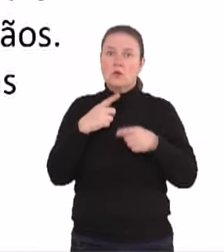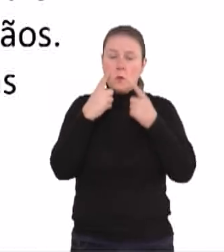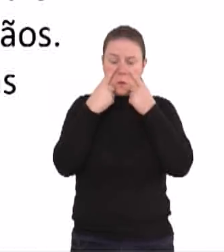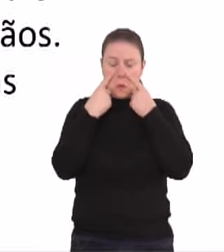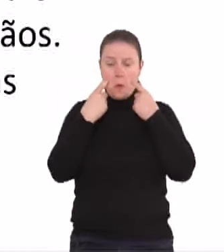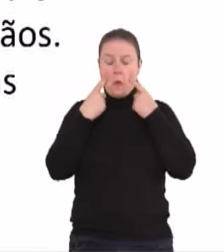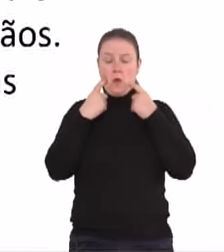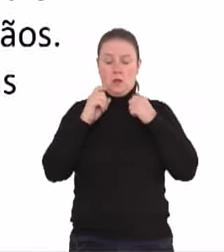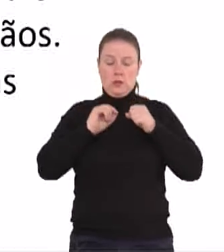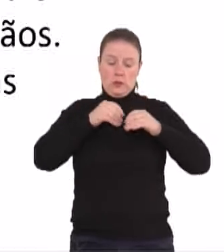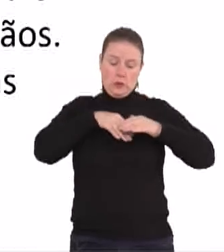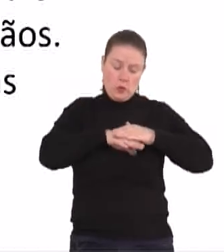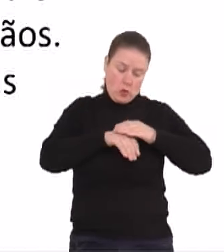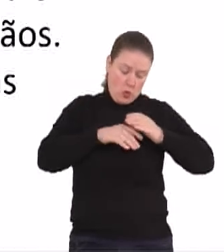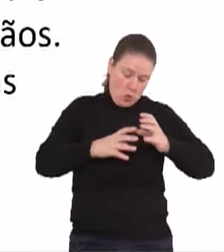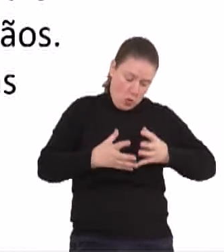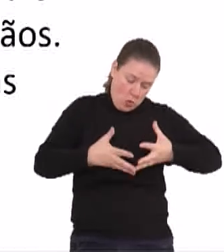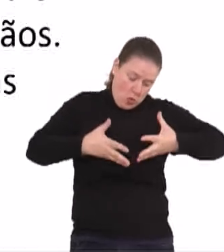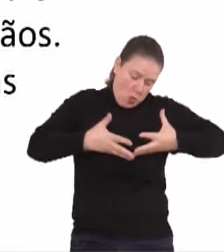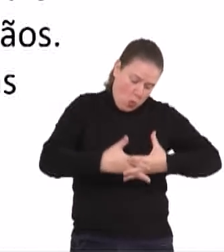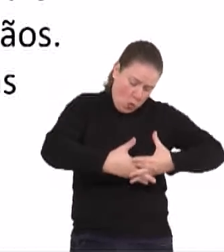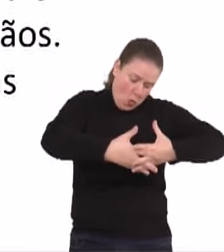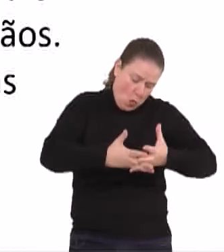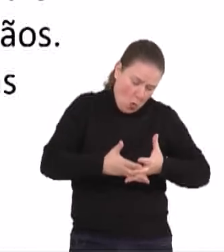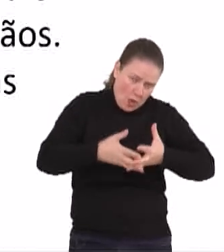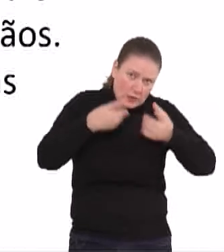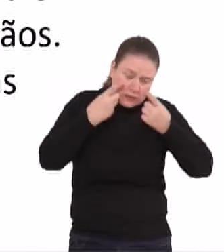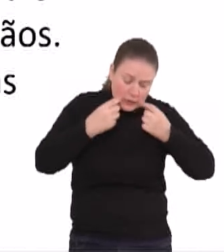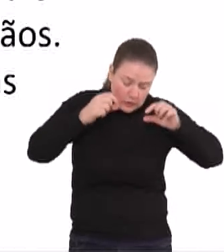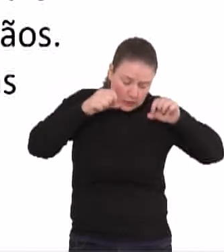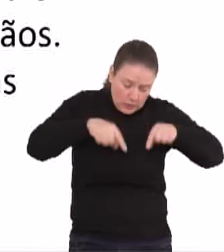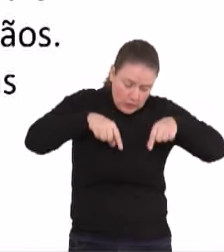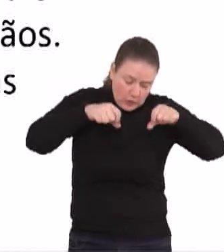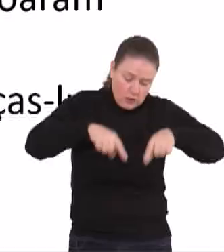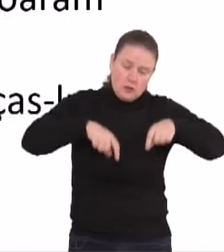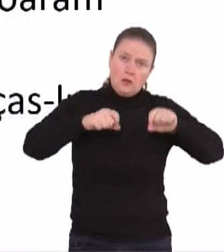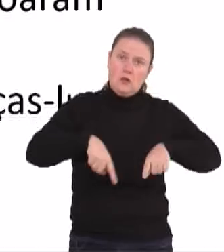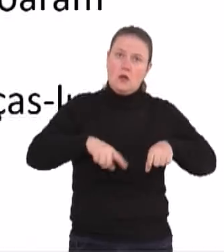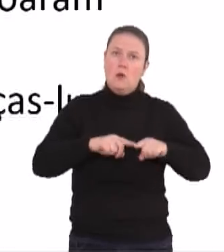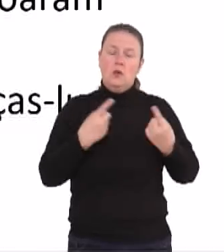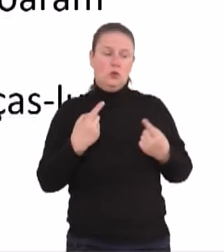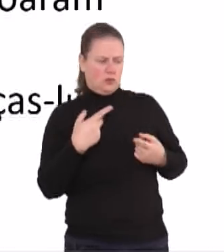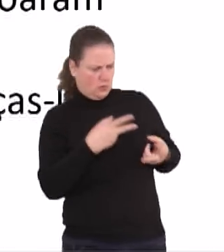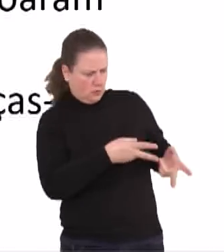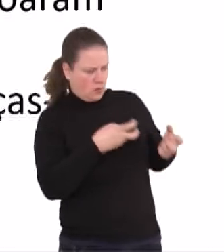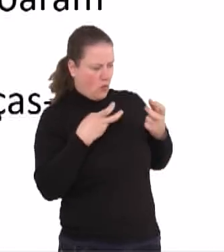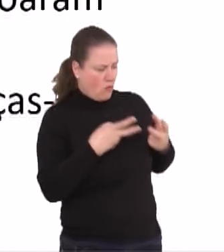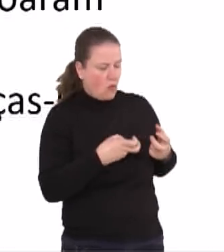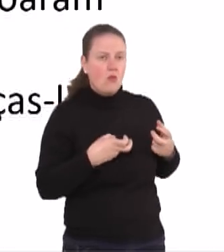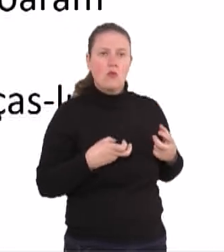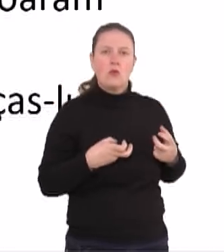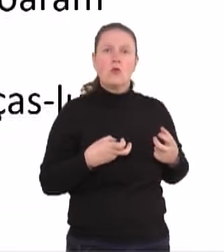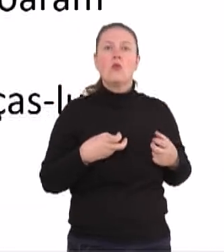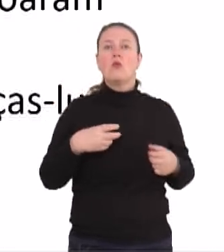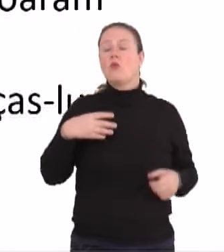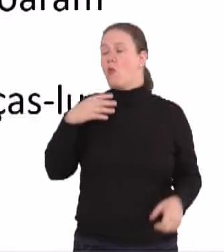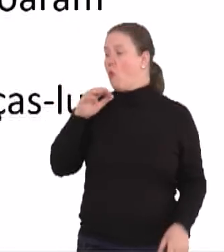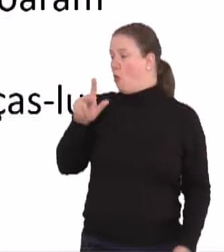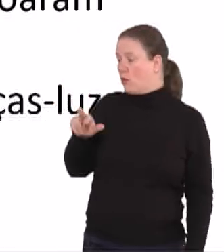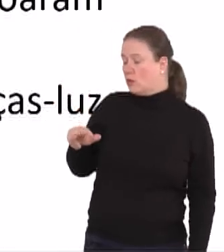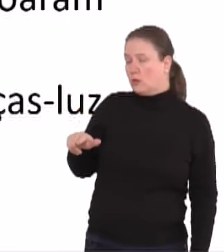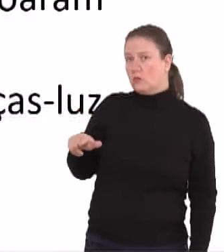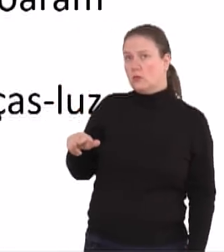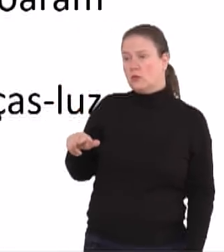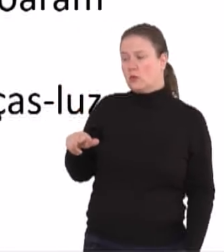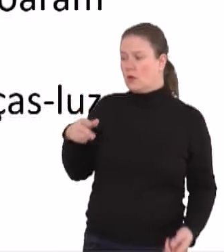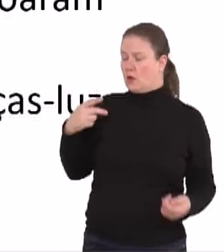em cestas e mais cestas, mas Tani tudo percebera. Uru, meu irmão,